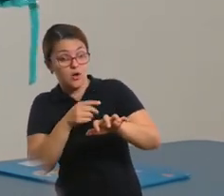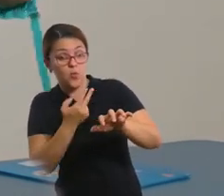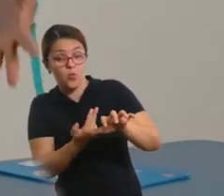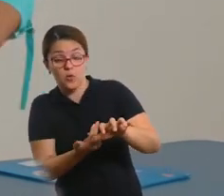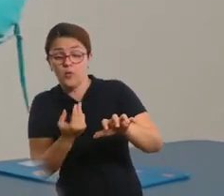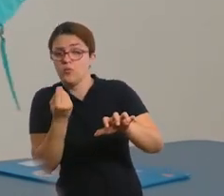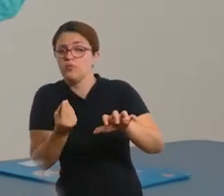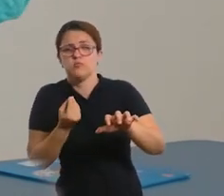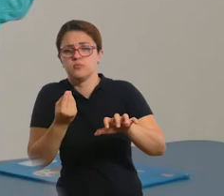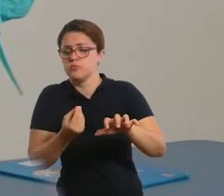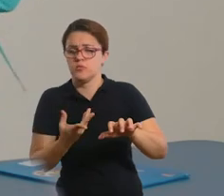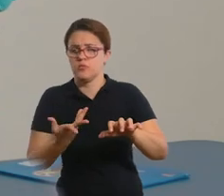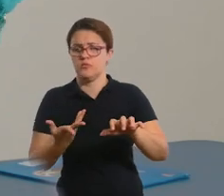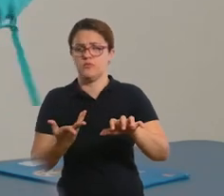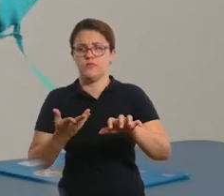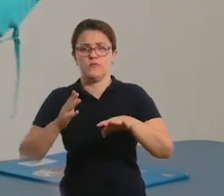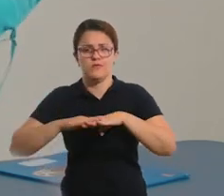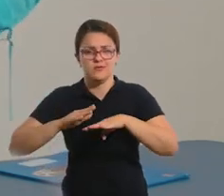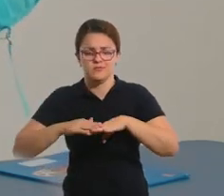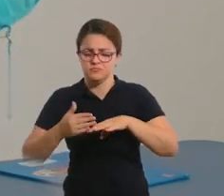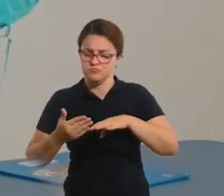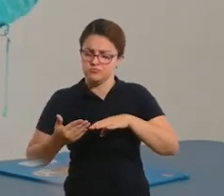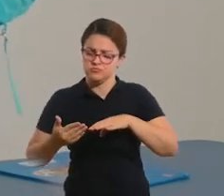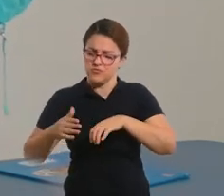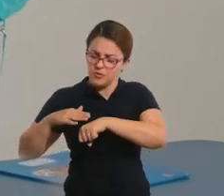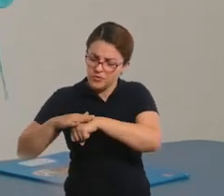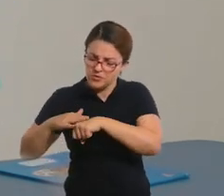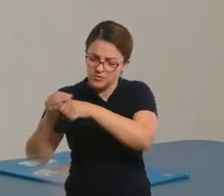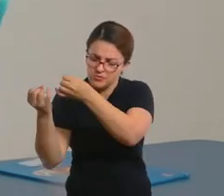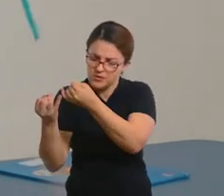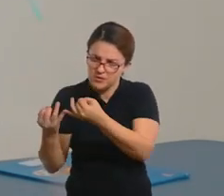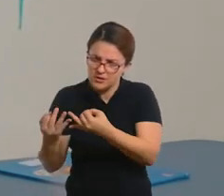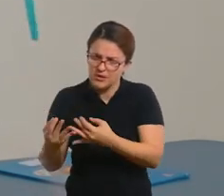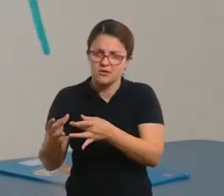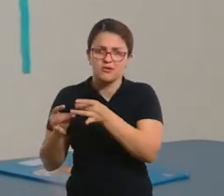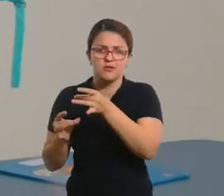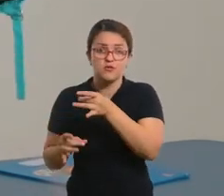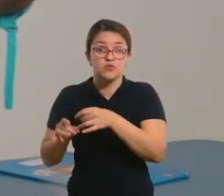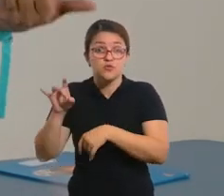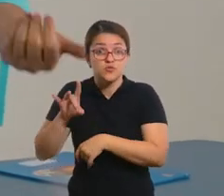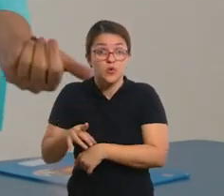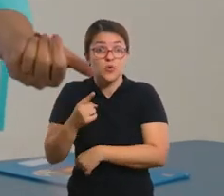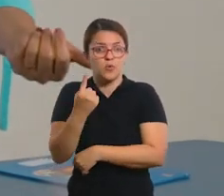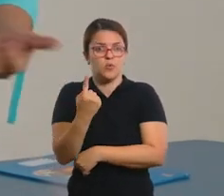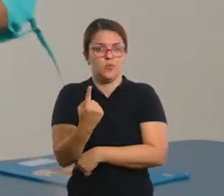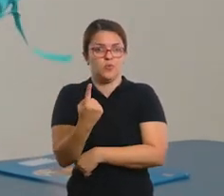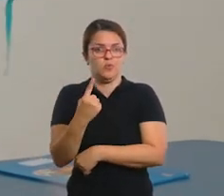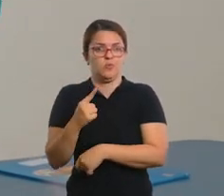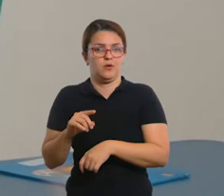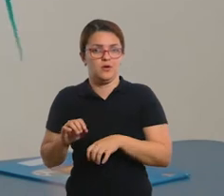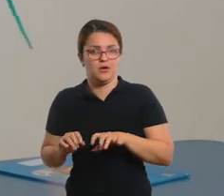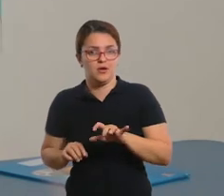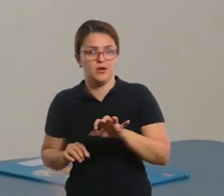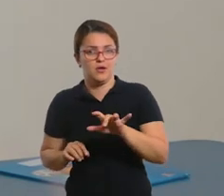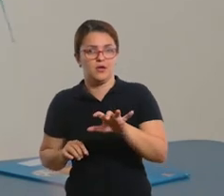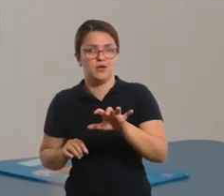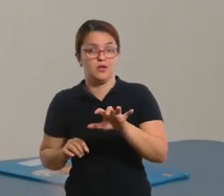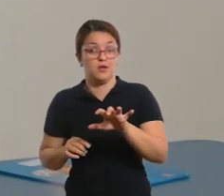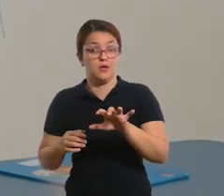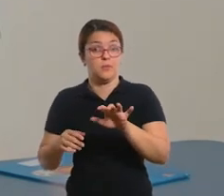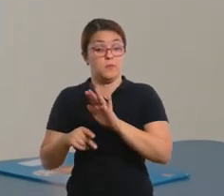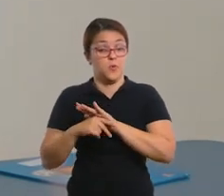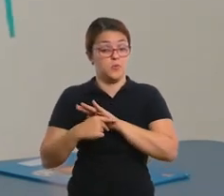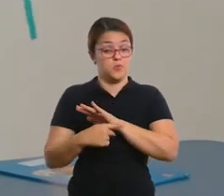jeito, como é que nós vamos fazer? Envolva ela na conversa e faça uma aranha sua e ajude a fazer uma